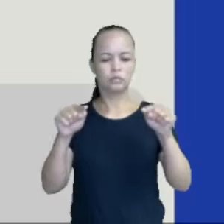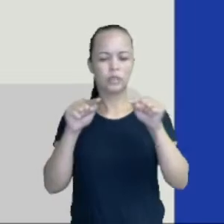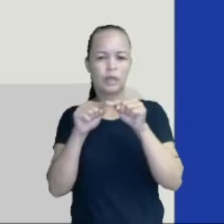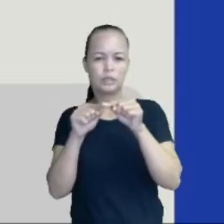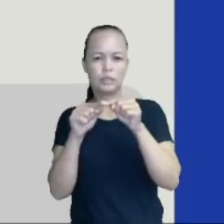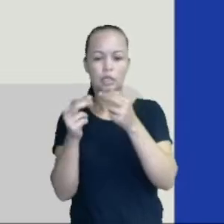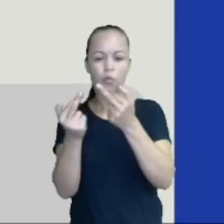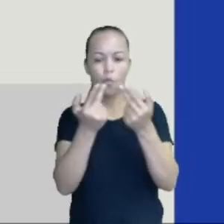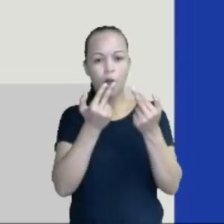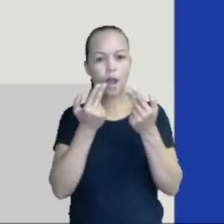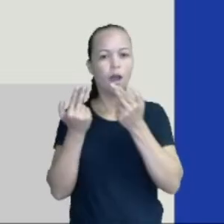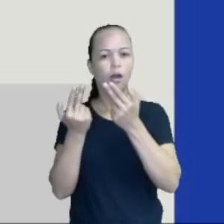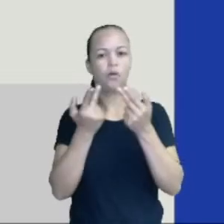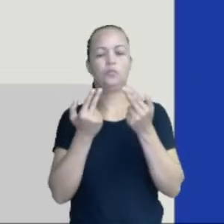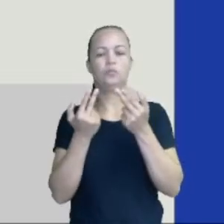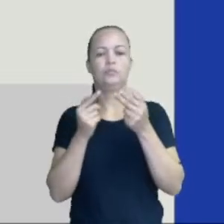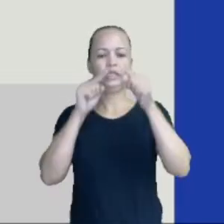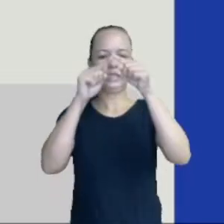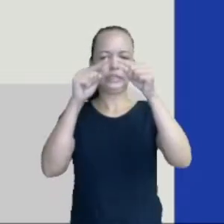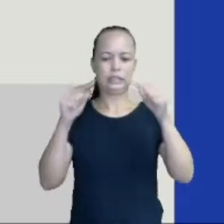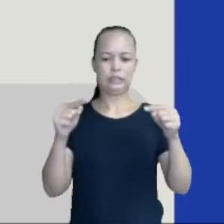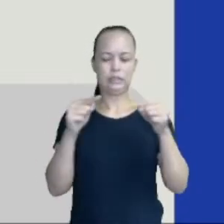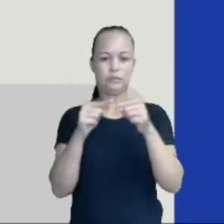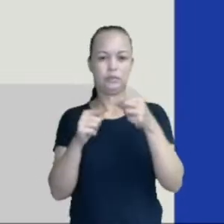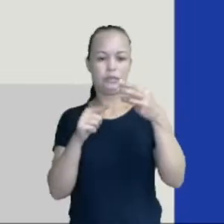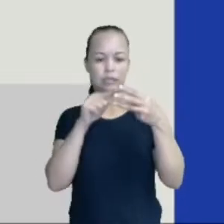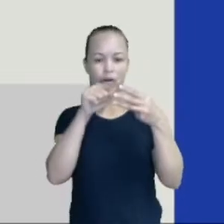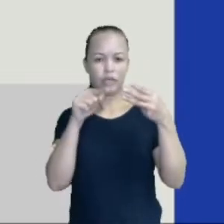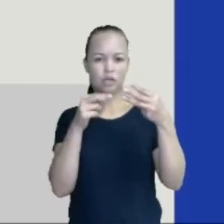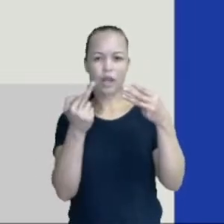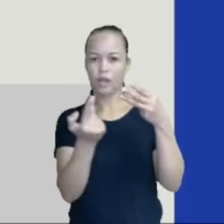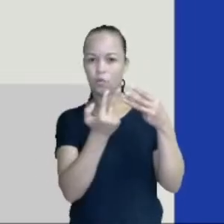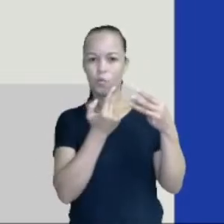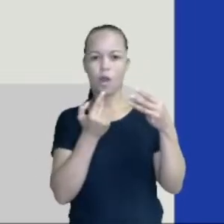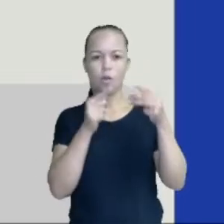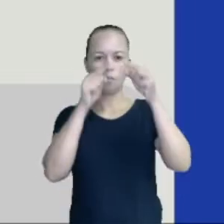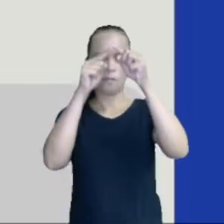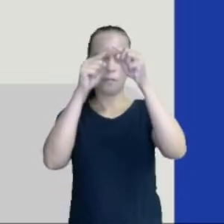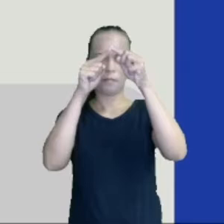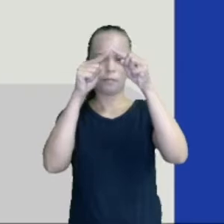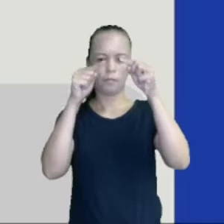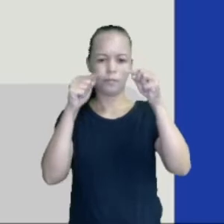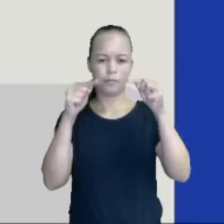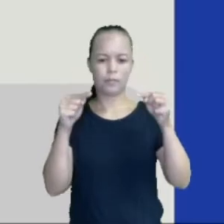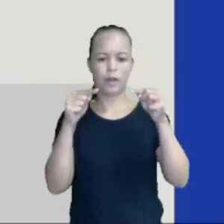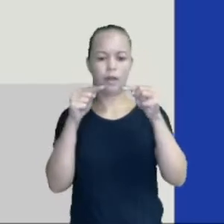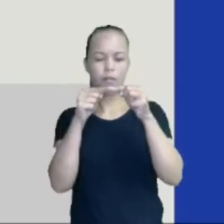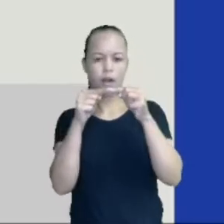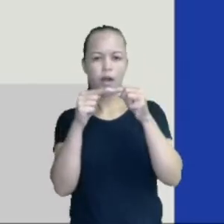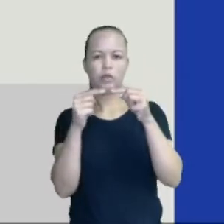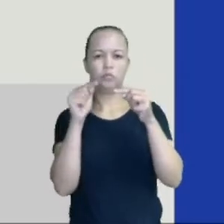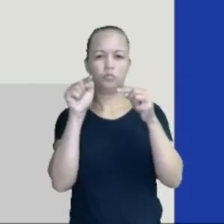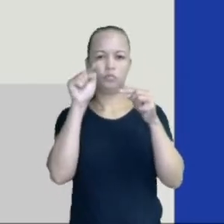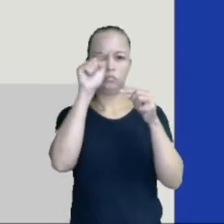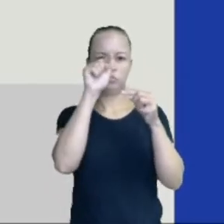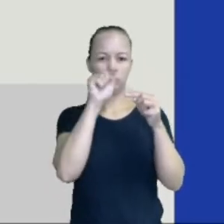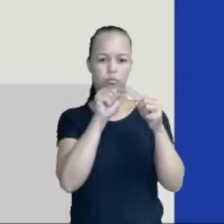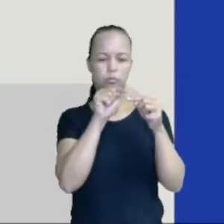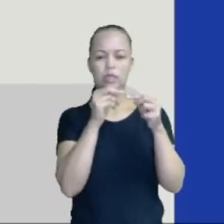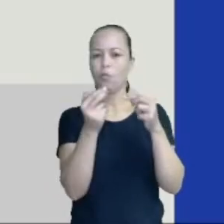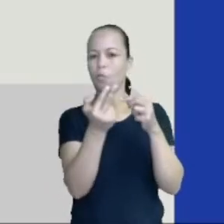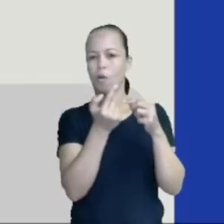de lado. 3 lados iguais. Se a gente observar aí, todos esses triângulozinhos têm os 3 lados